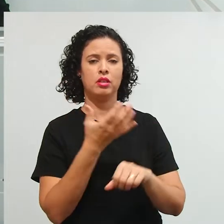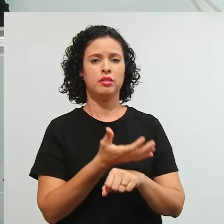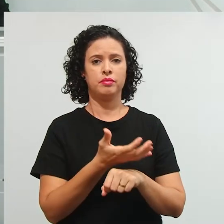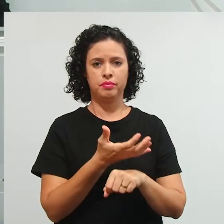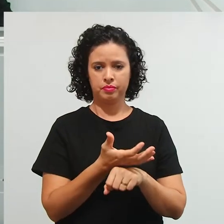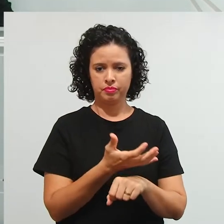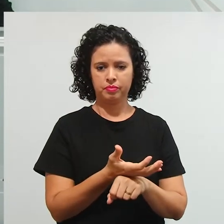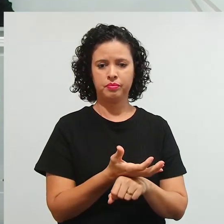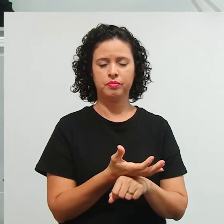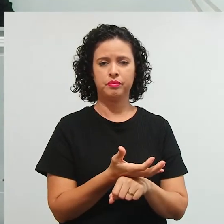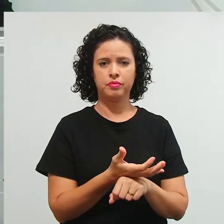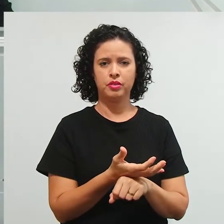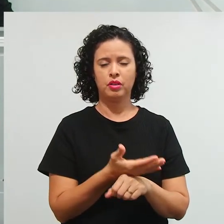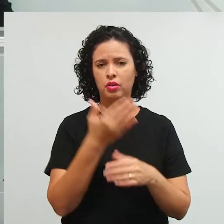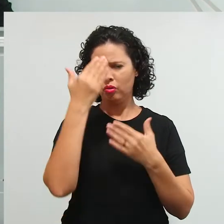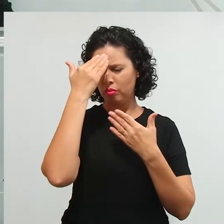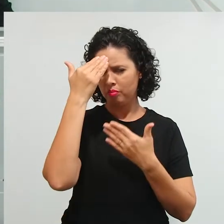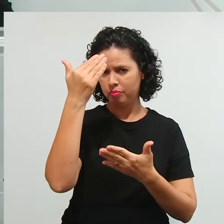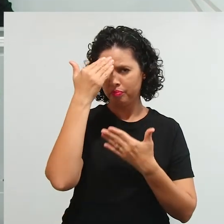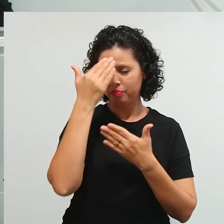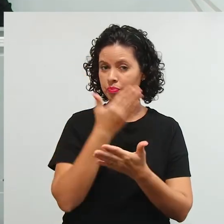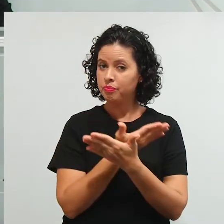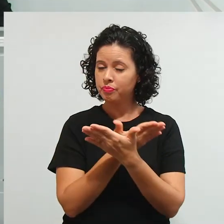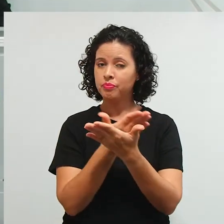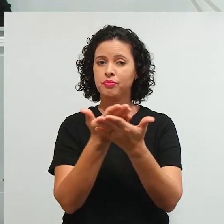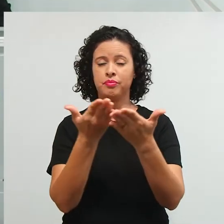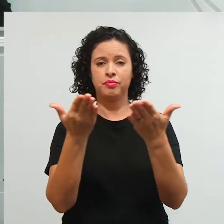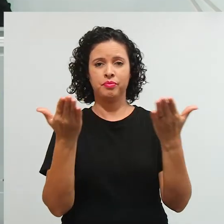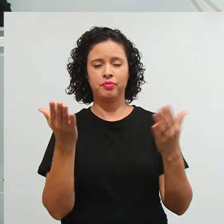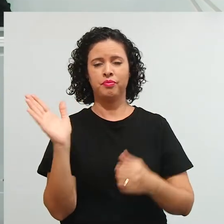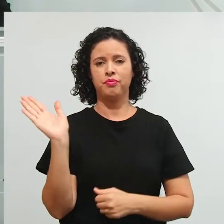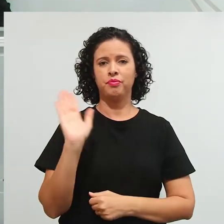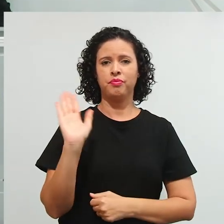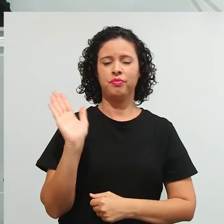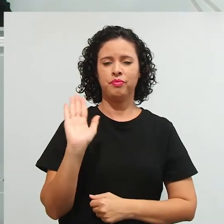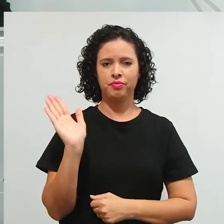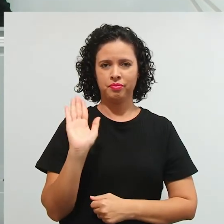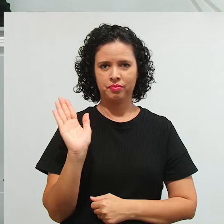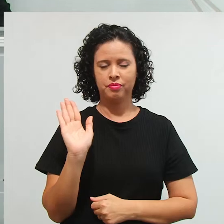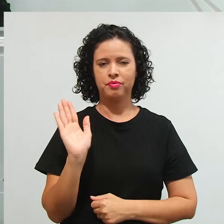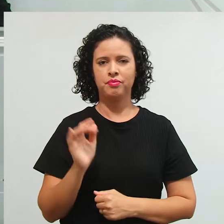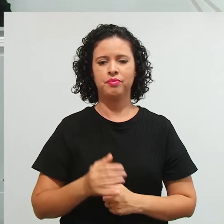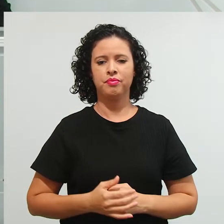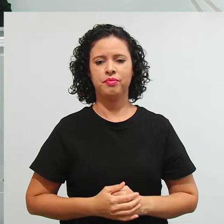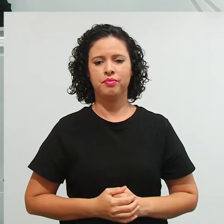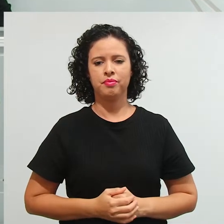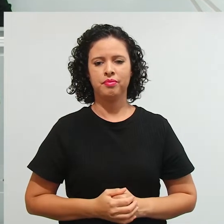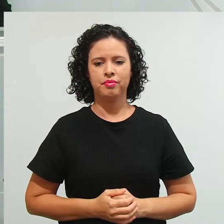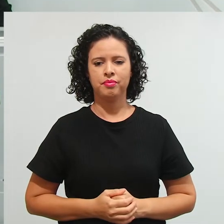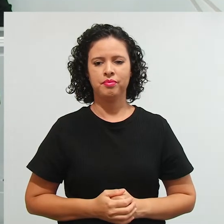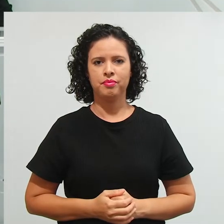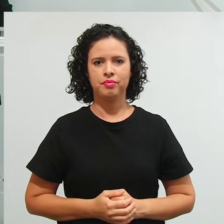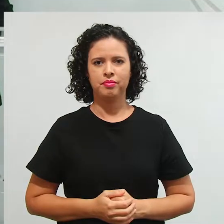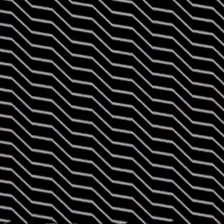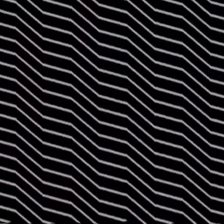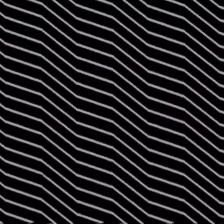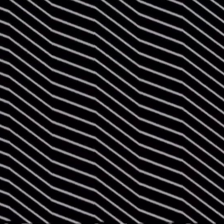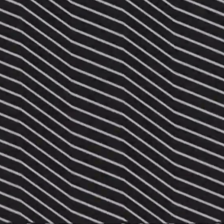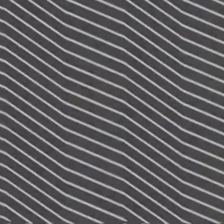disciplina. Meu muito obrigado e até a próxima oportunidade. Tchau, tchau.